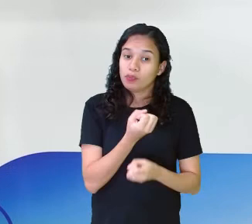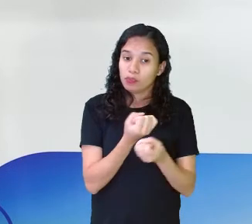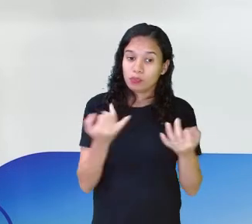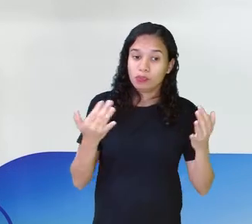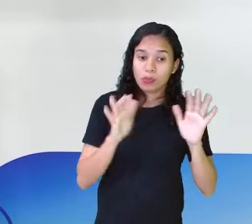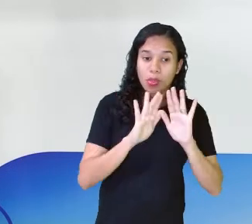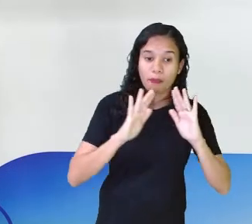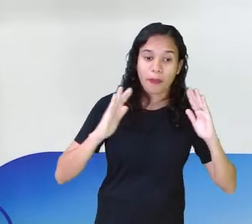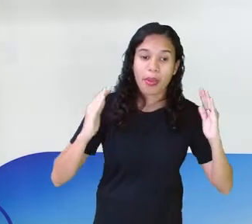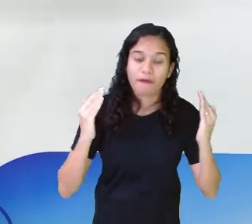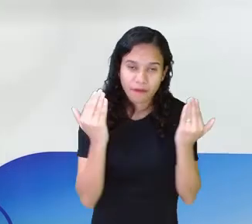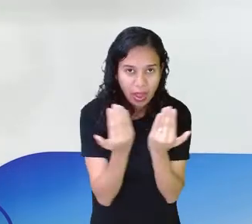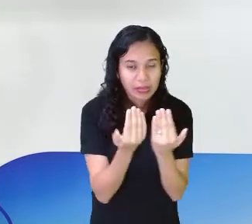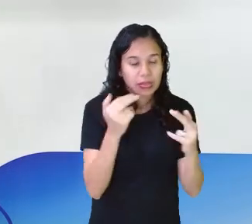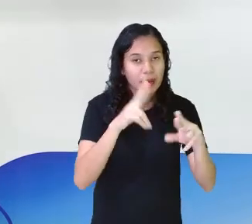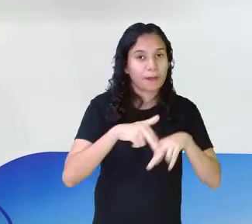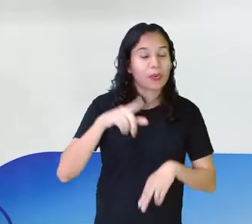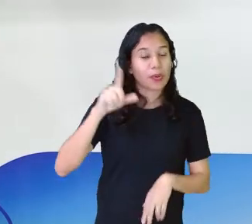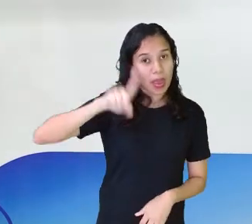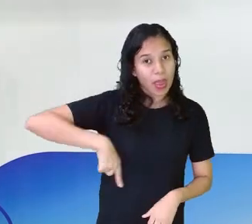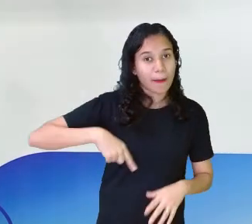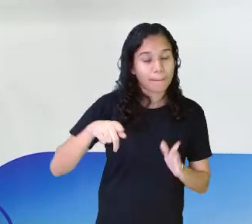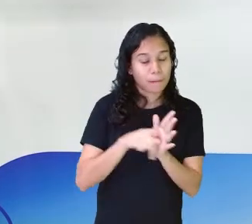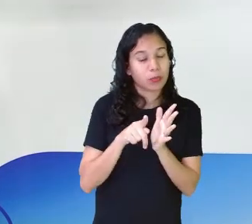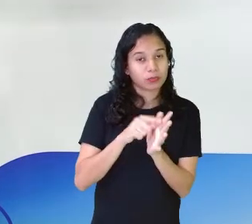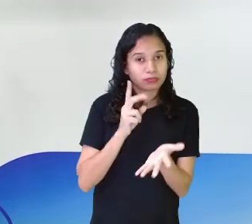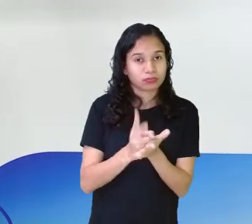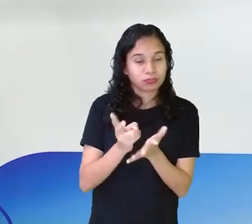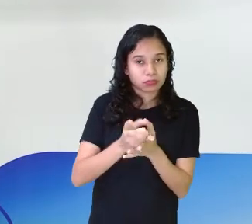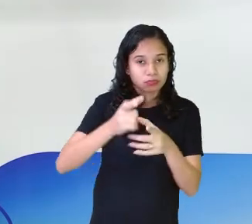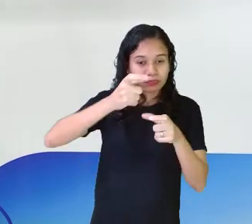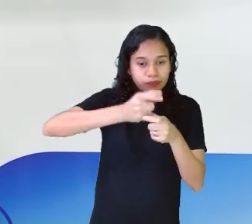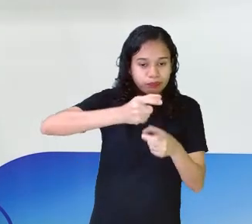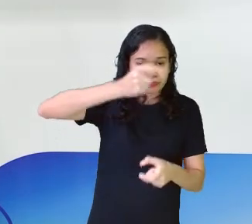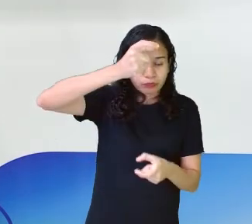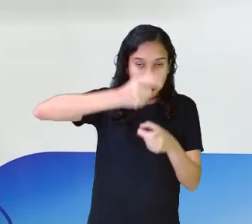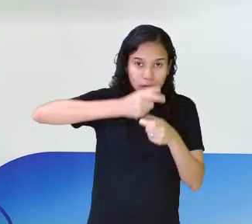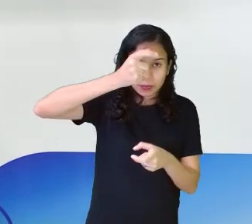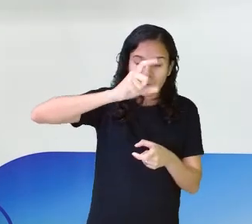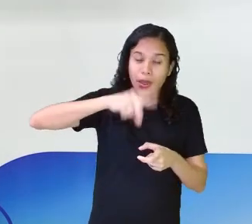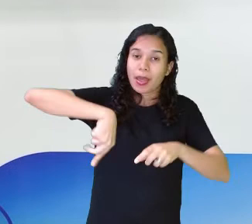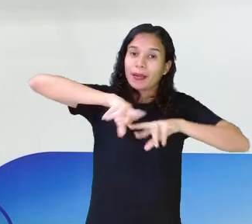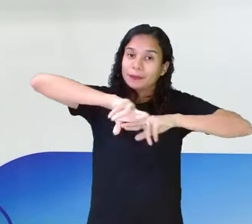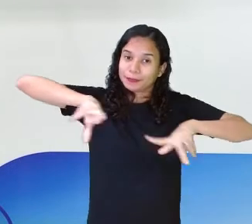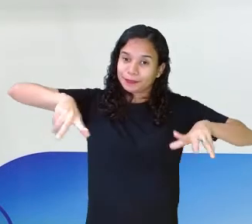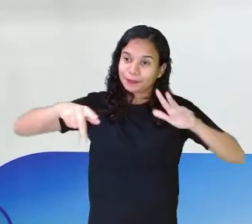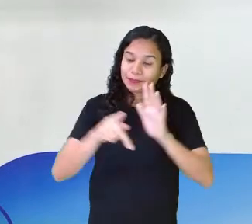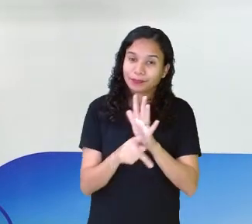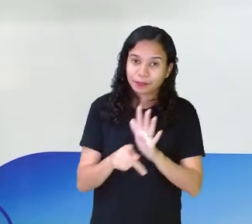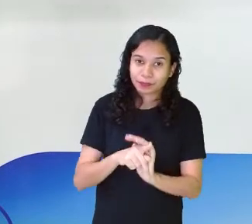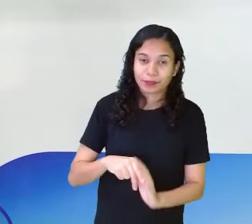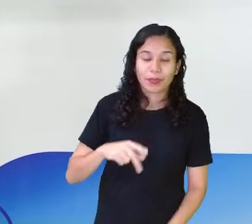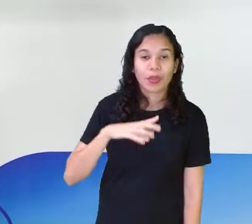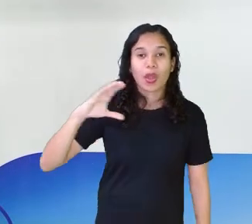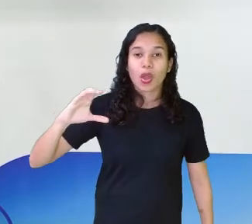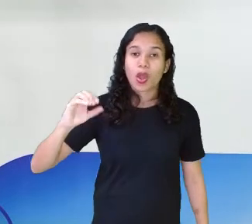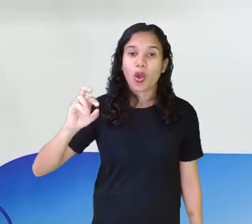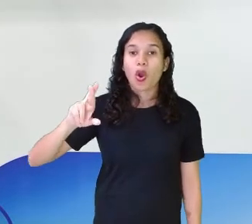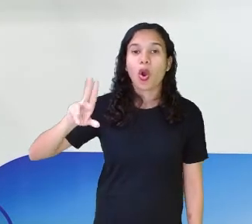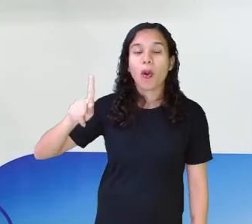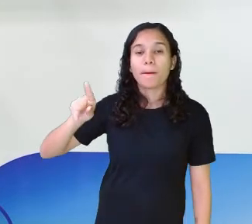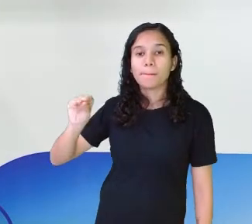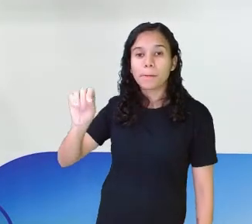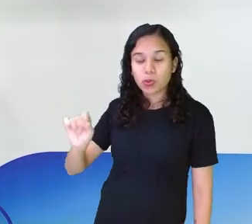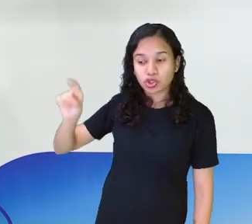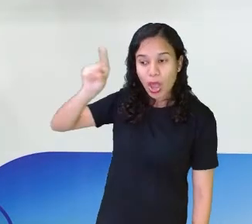faces e arestas, já que elas são arredondadas. Por isso, a diferença entre corpos arredondados